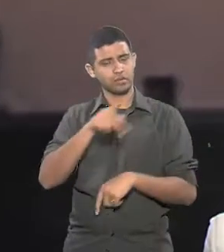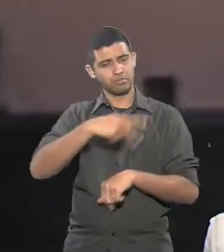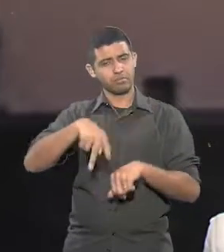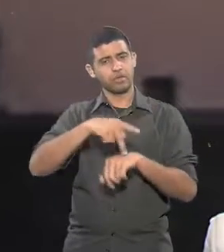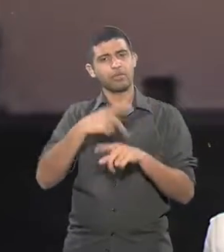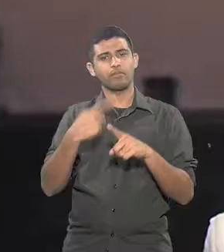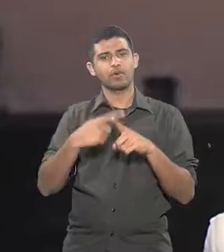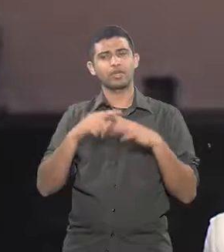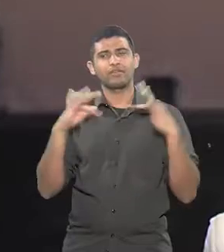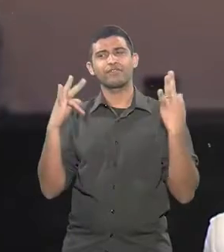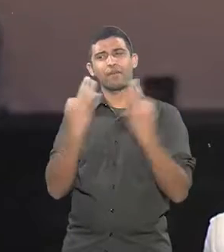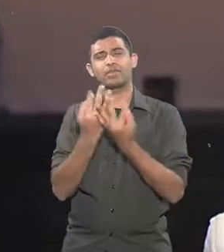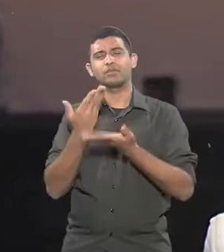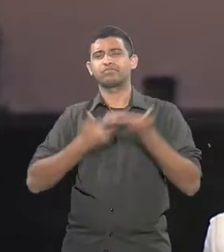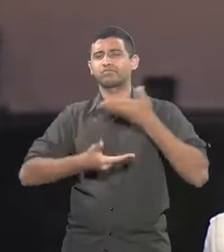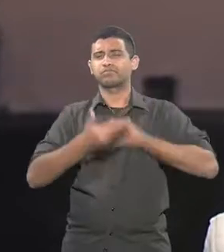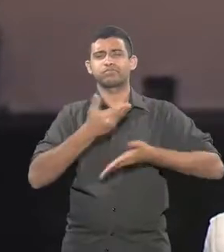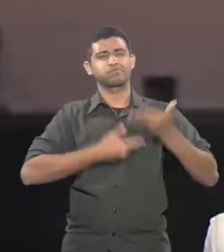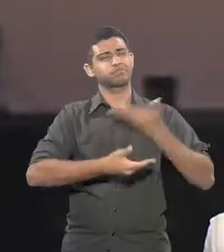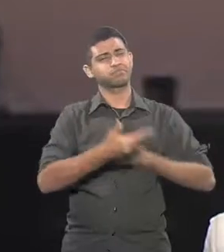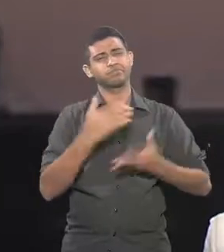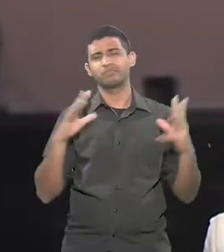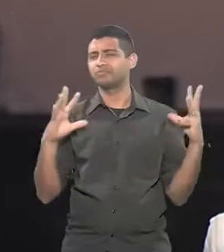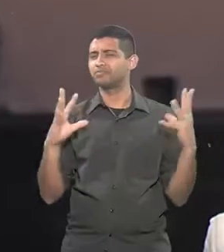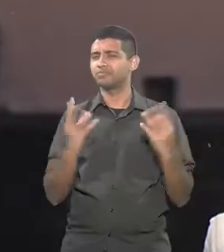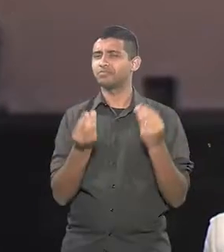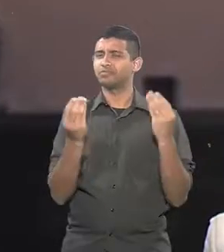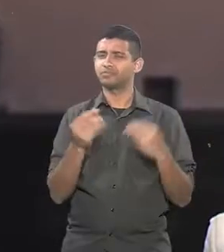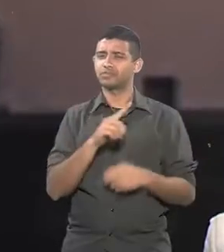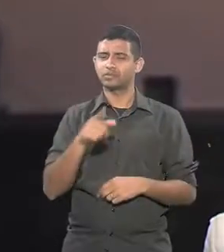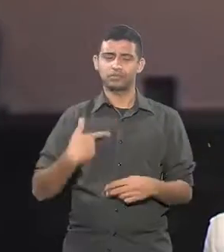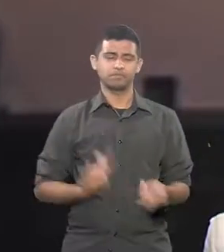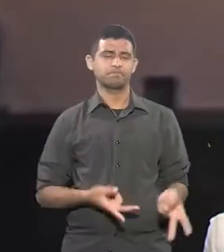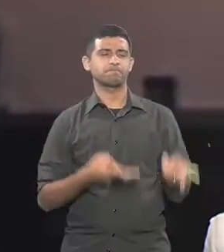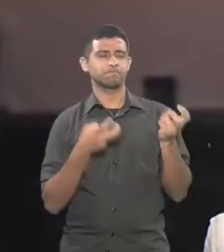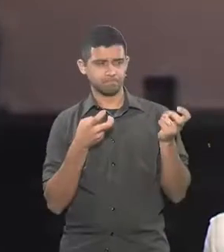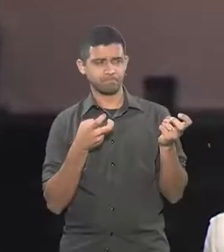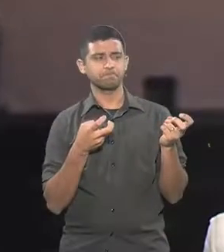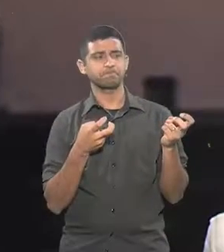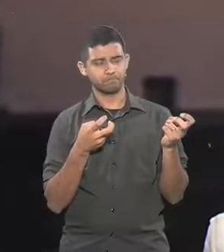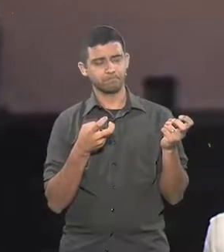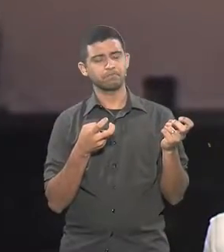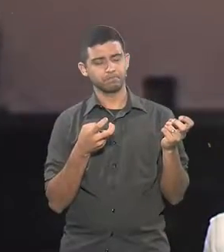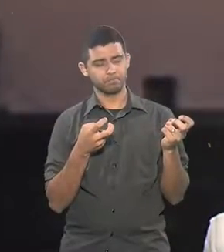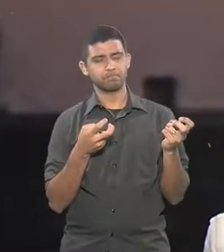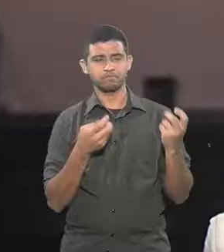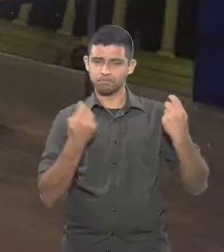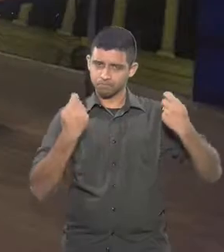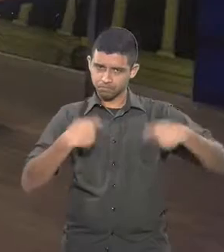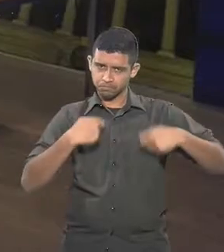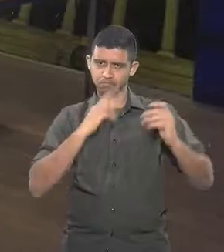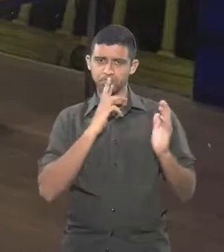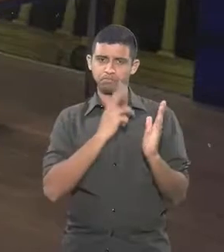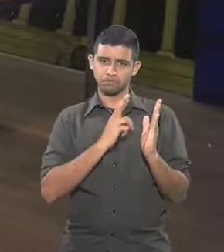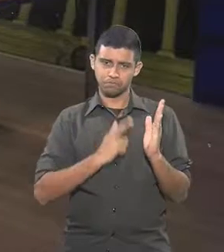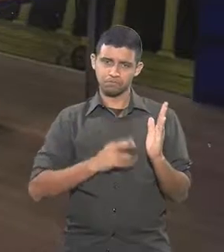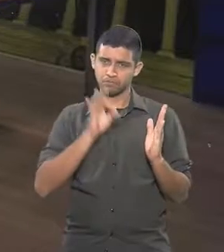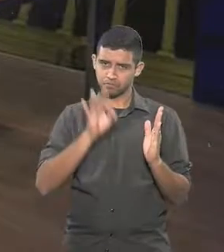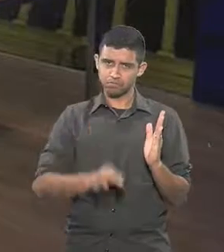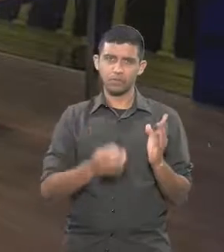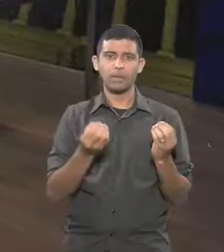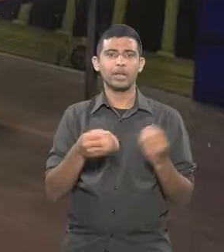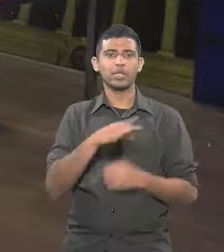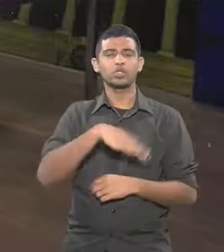nosso país, porque as famílias colaboram bastante. Elas identificam a necessidade da execução desse